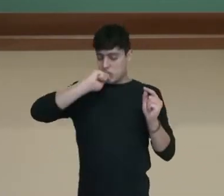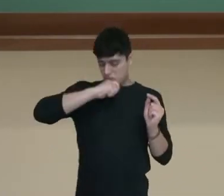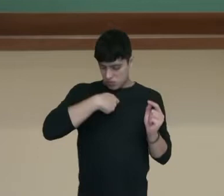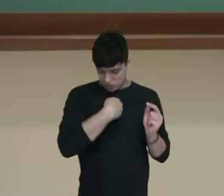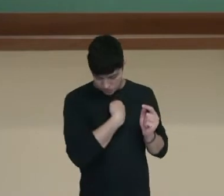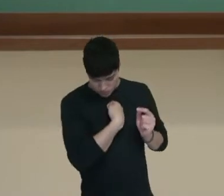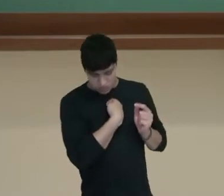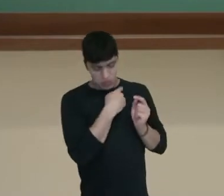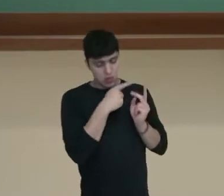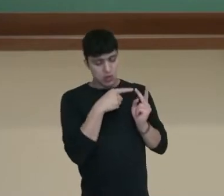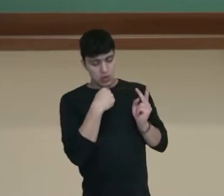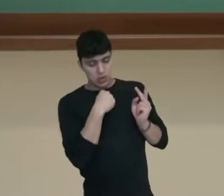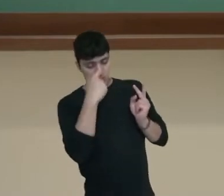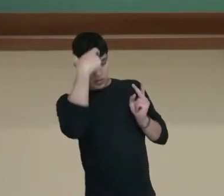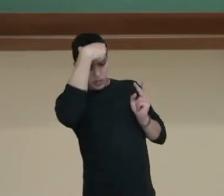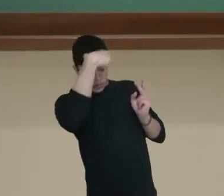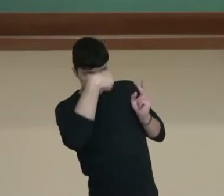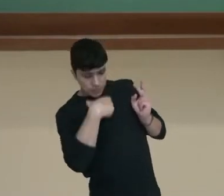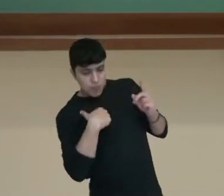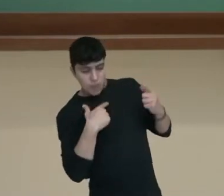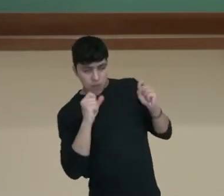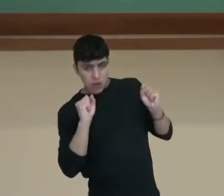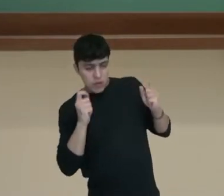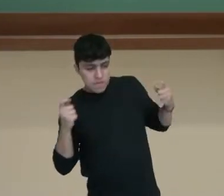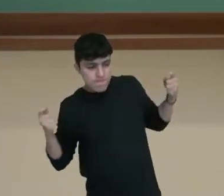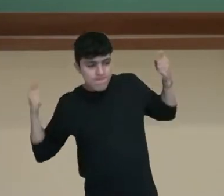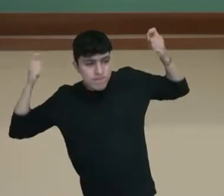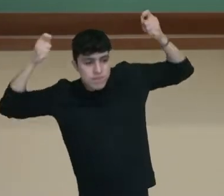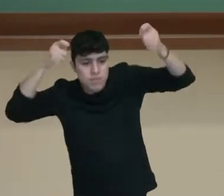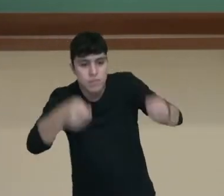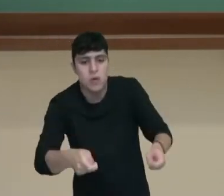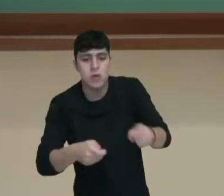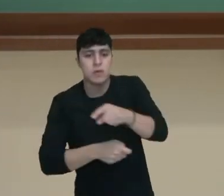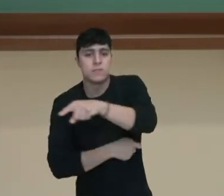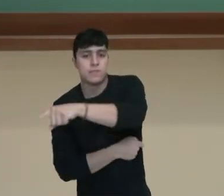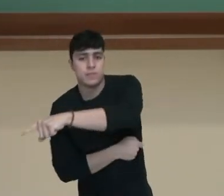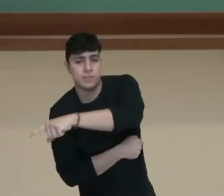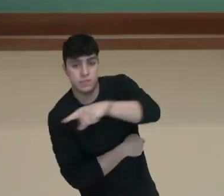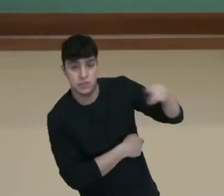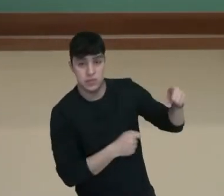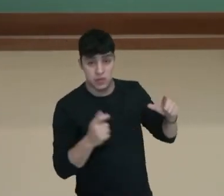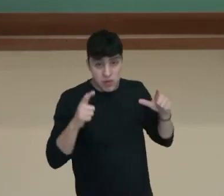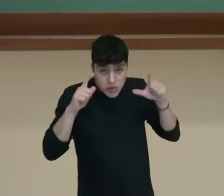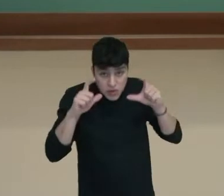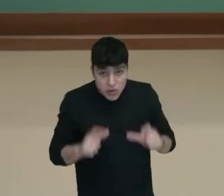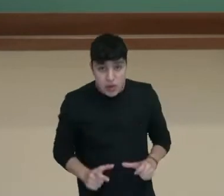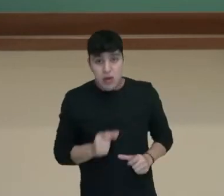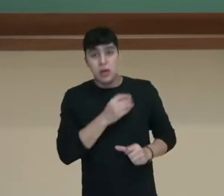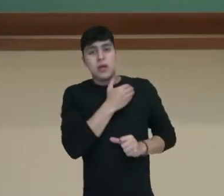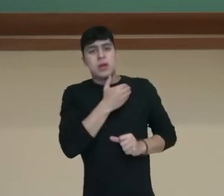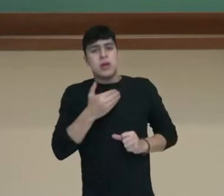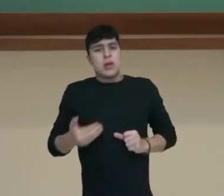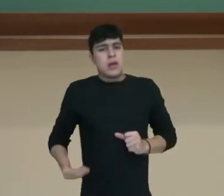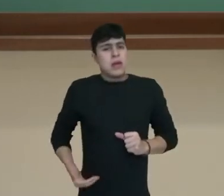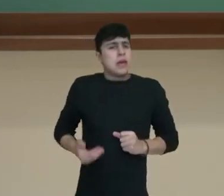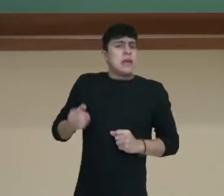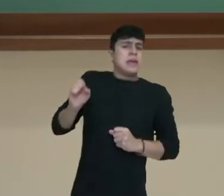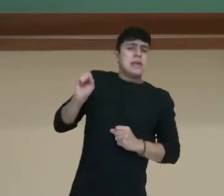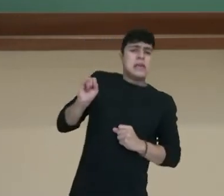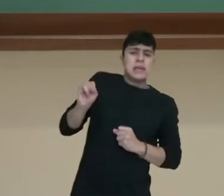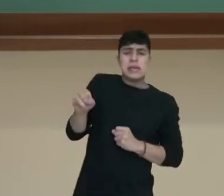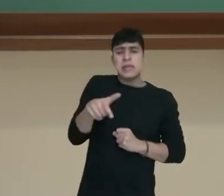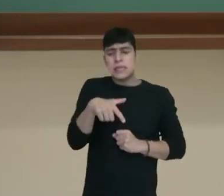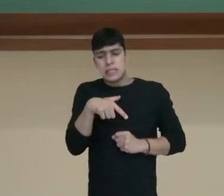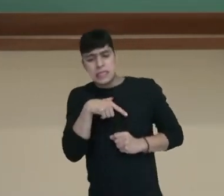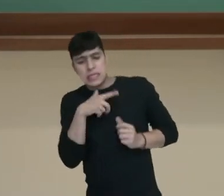minhas ideias aos outros, né? Impor aos outros em um lugar público. Será que faz sentido, né? Já